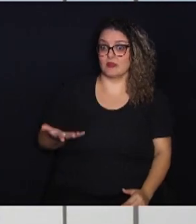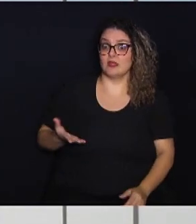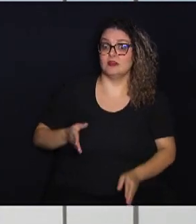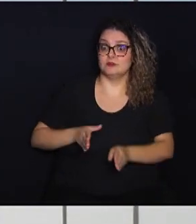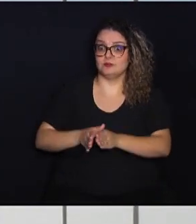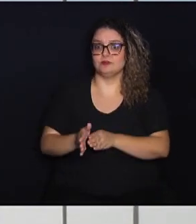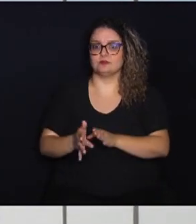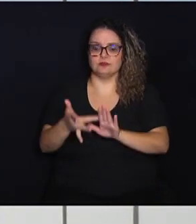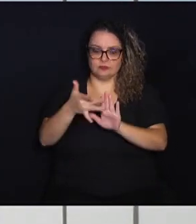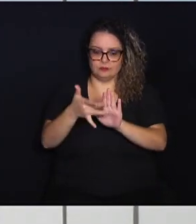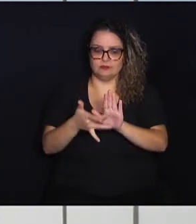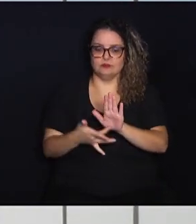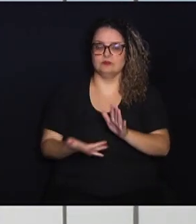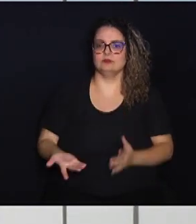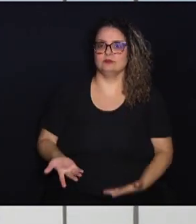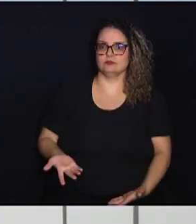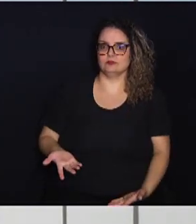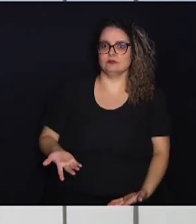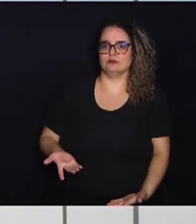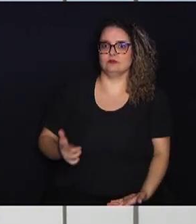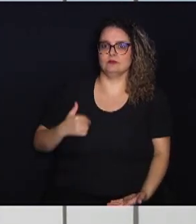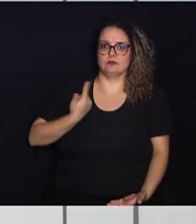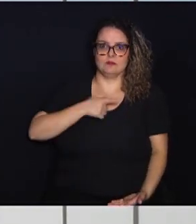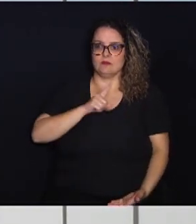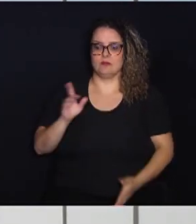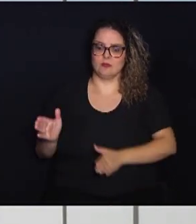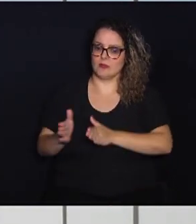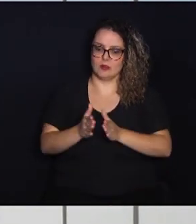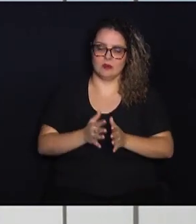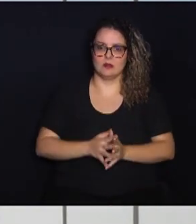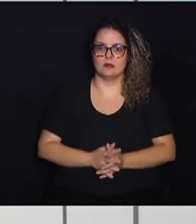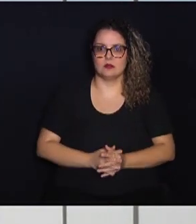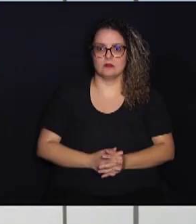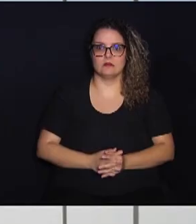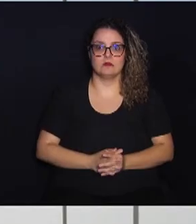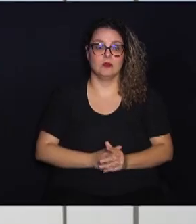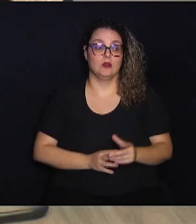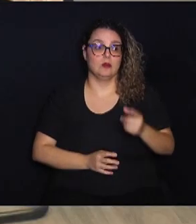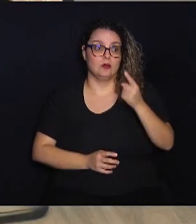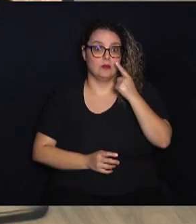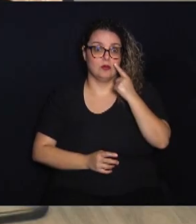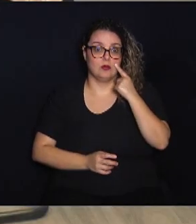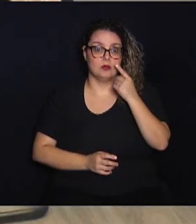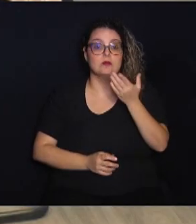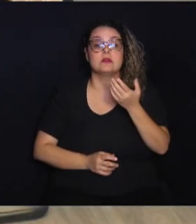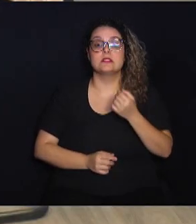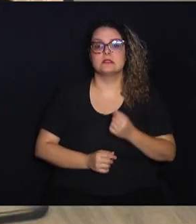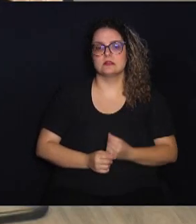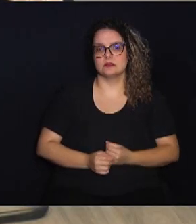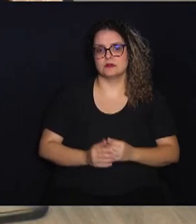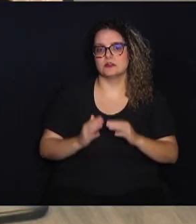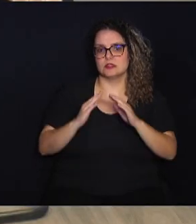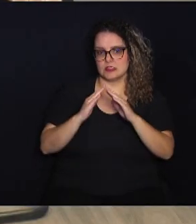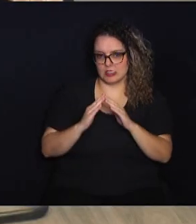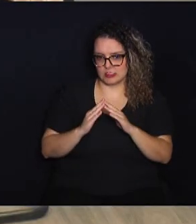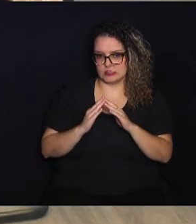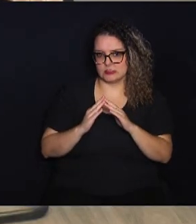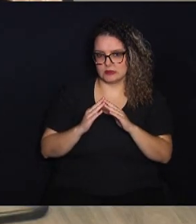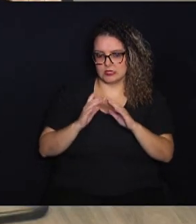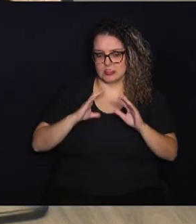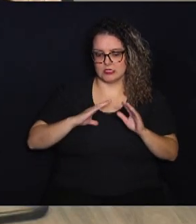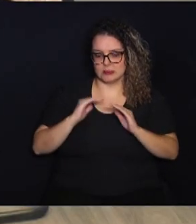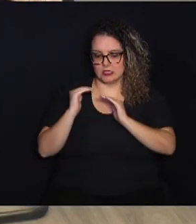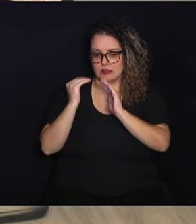muito pautada que a gente não está seguindo. Olha só, gente. E você, aí de casa, tem seguido